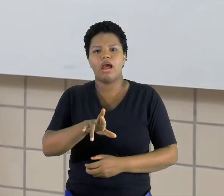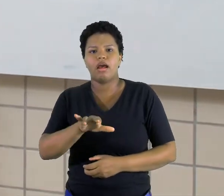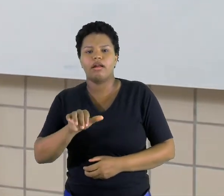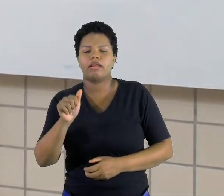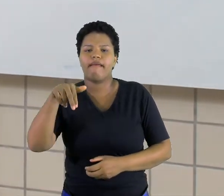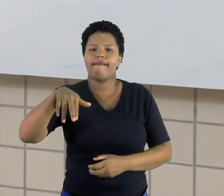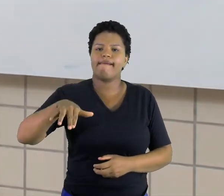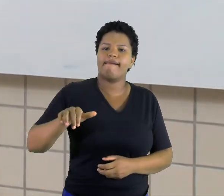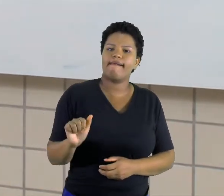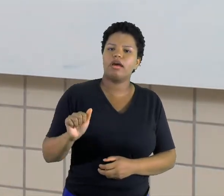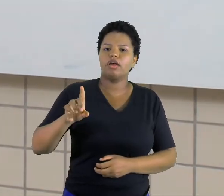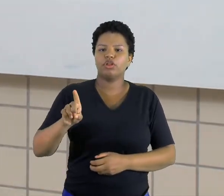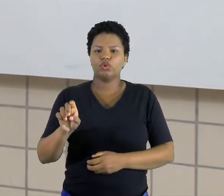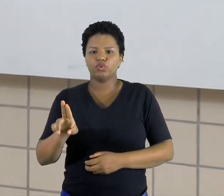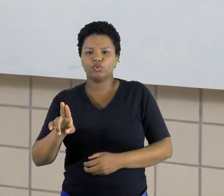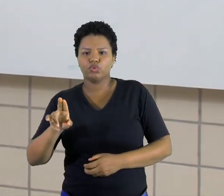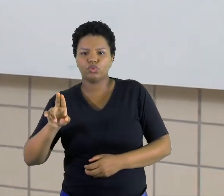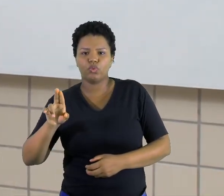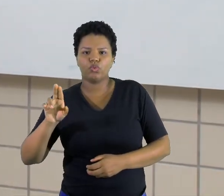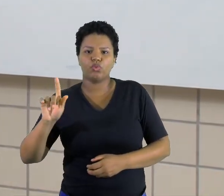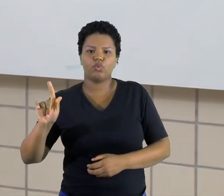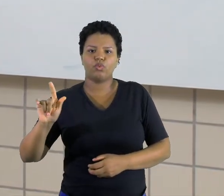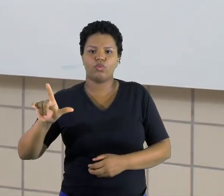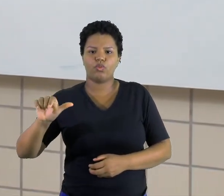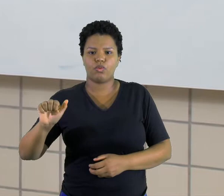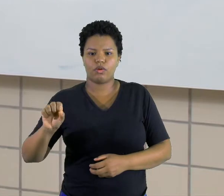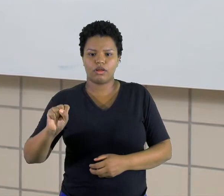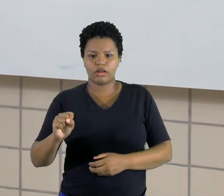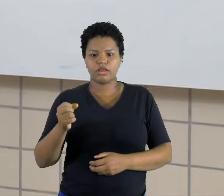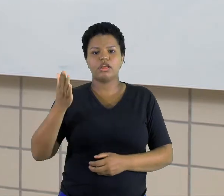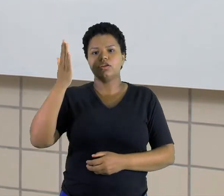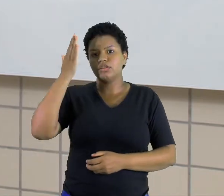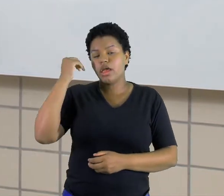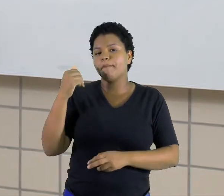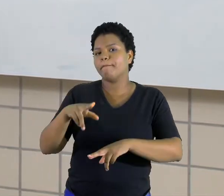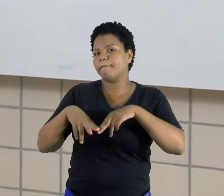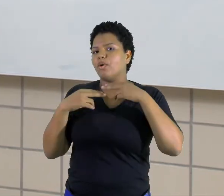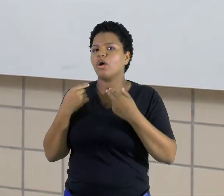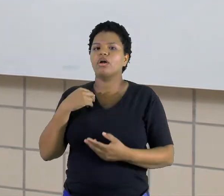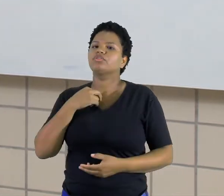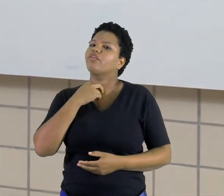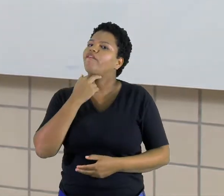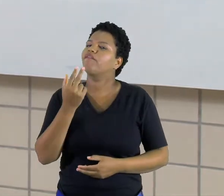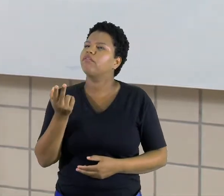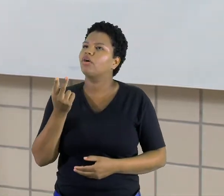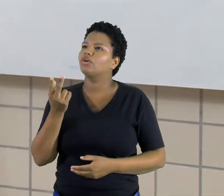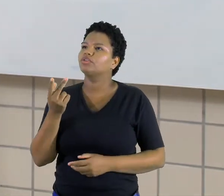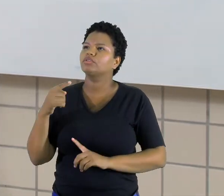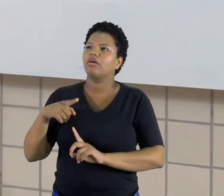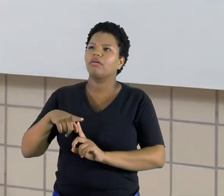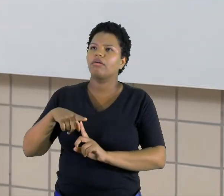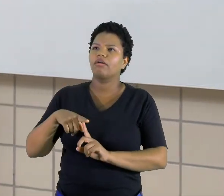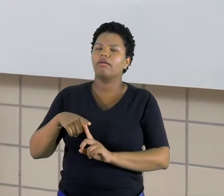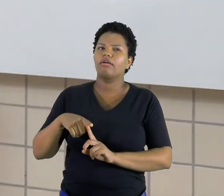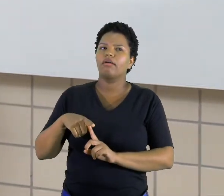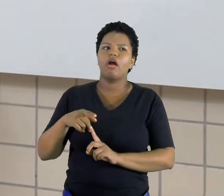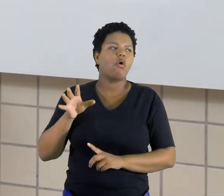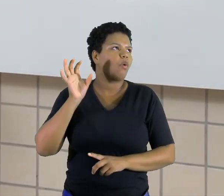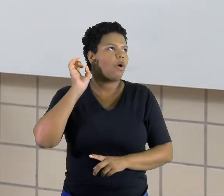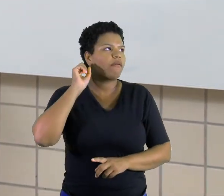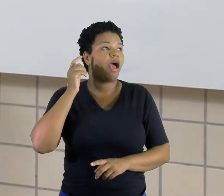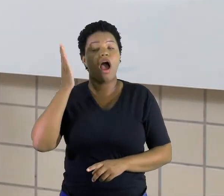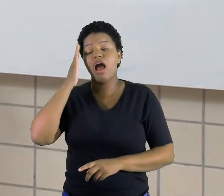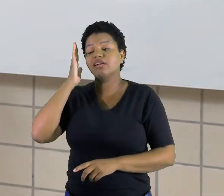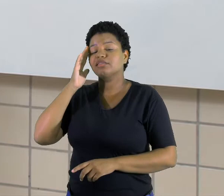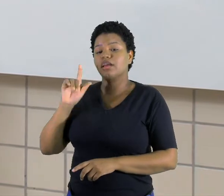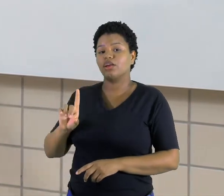Douglas. Todos esses meus alunos eu vou saber pelo timbre de voz. Se eu ouvir a voz, quem está conversando ali é o Douglas.